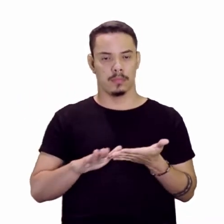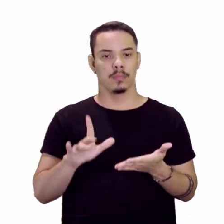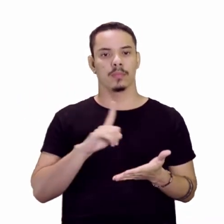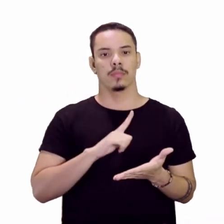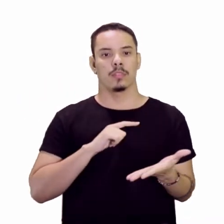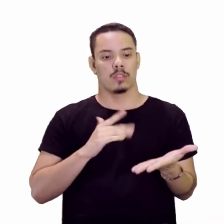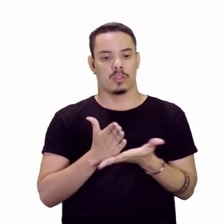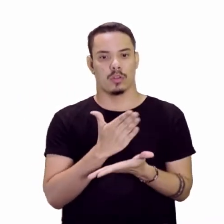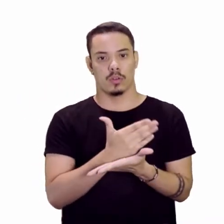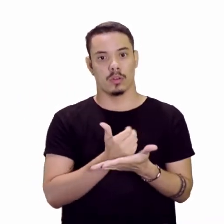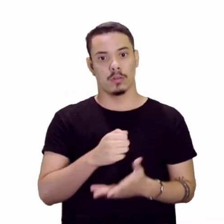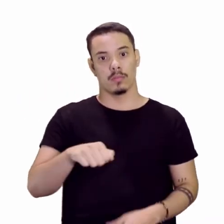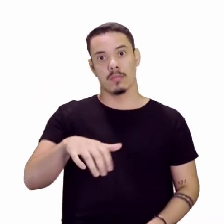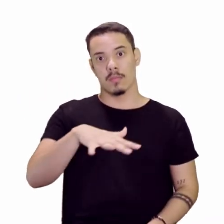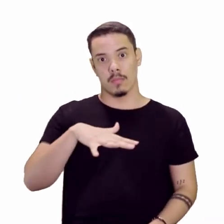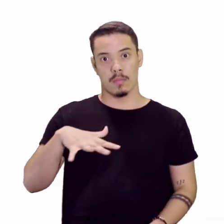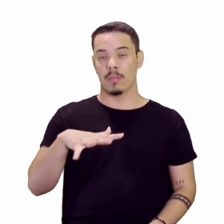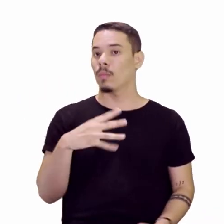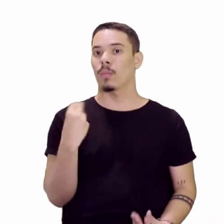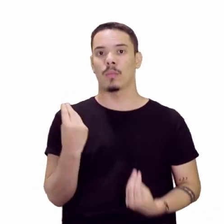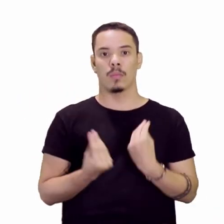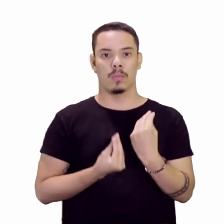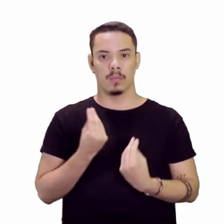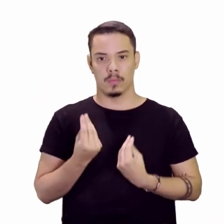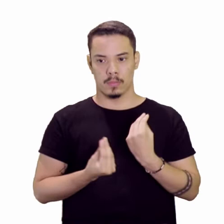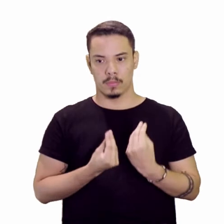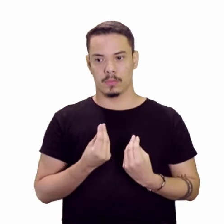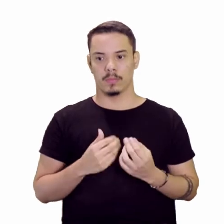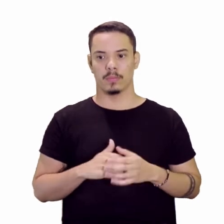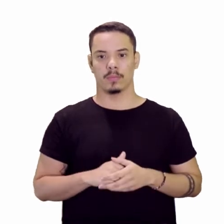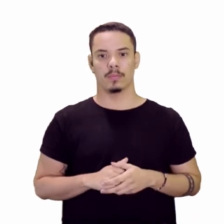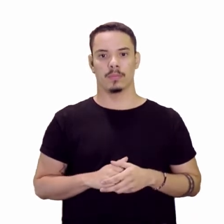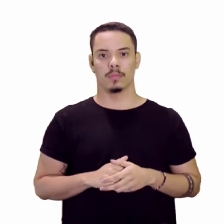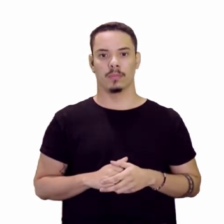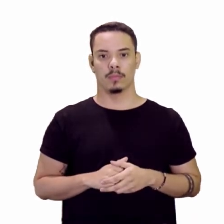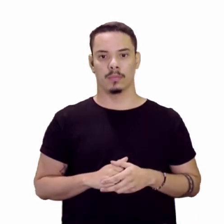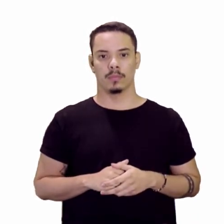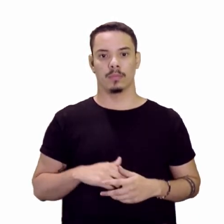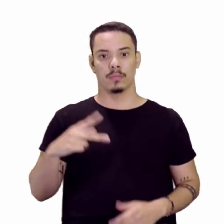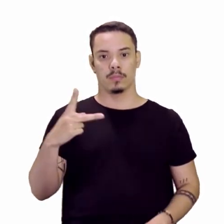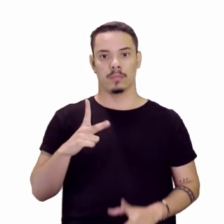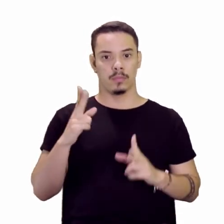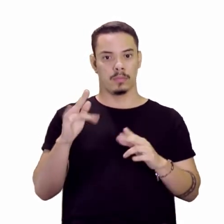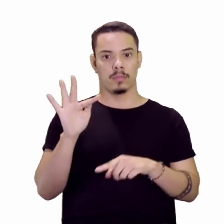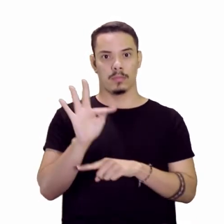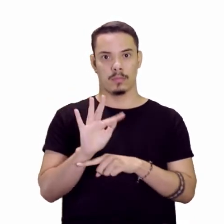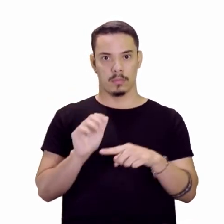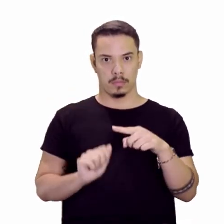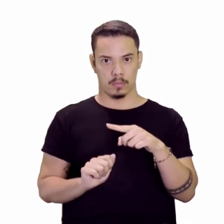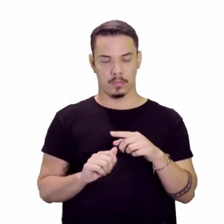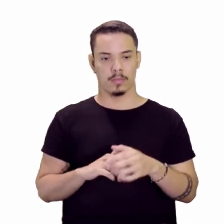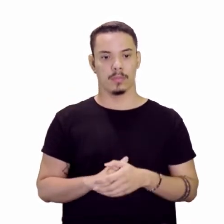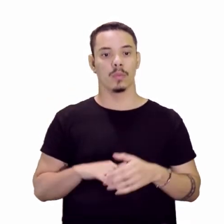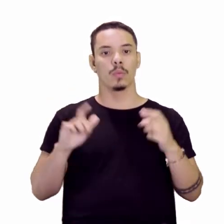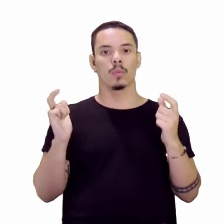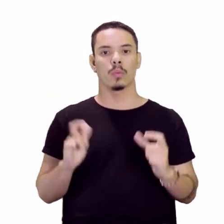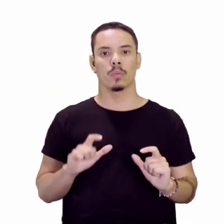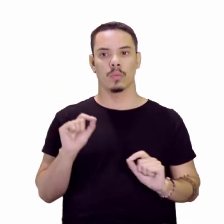é distribuída sobre a área A da seguinte maneira, né? P Tá ali, ó. igual a F sobre A.